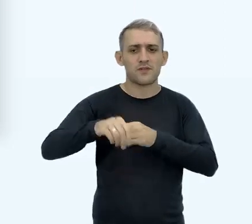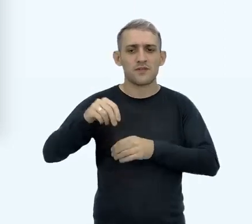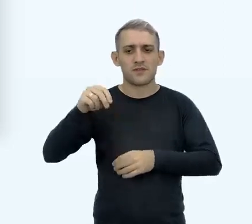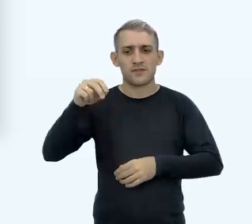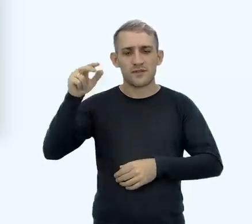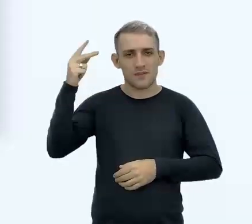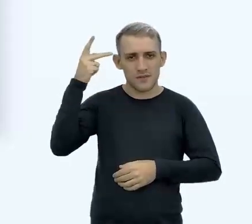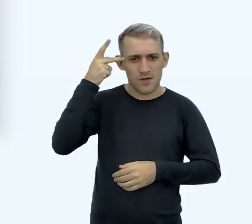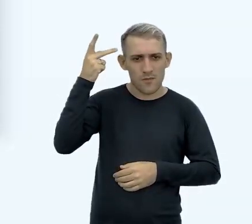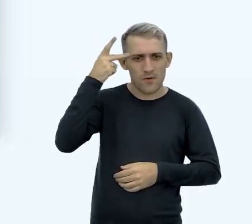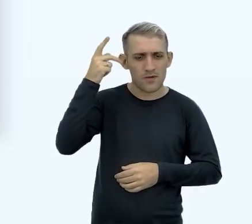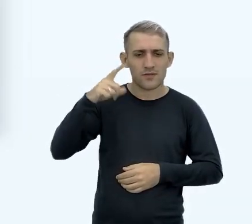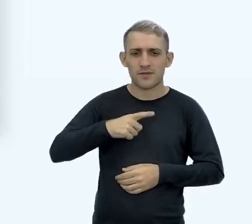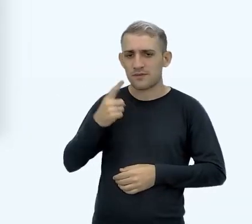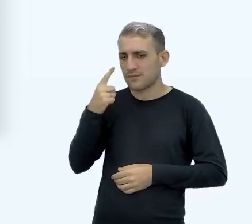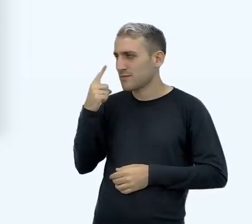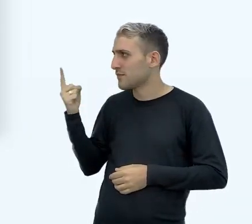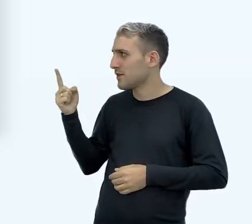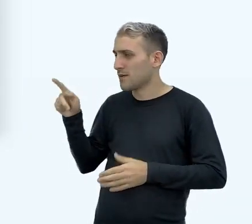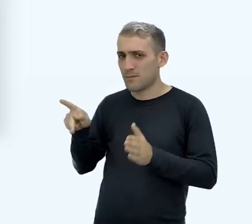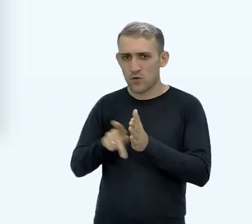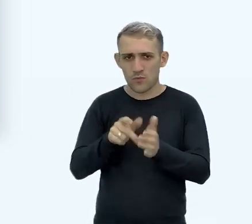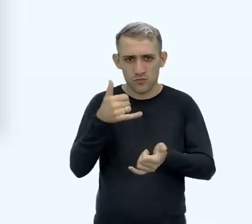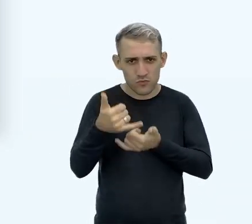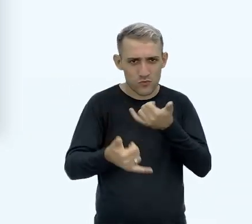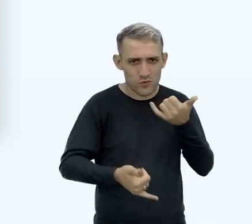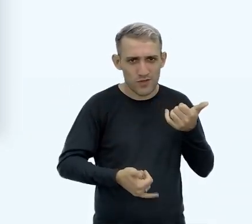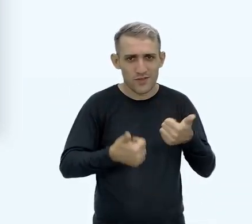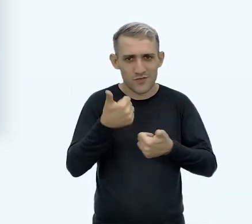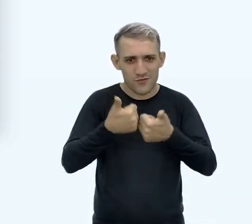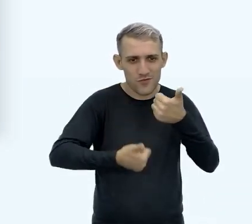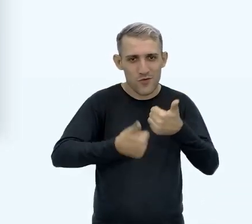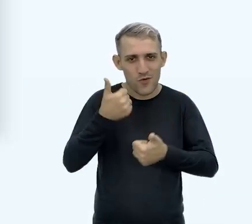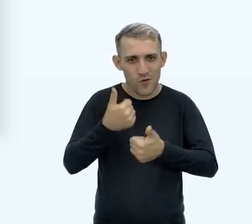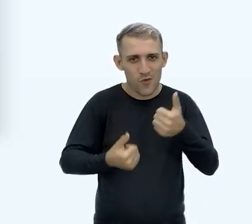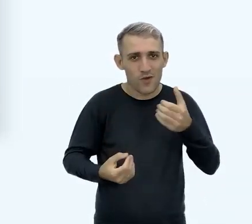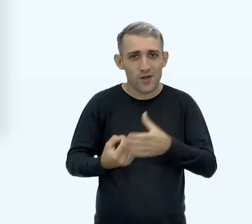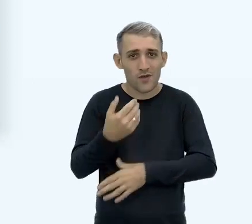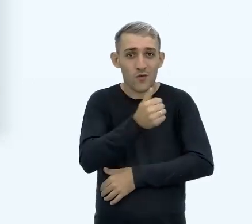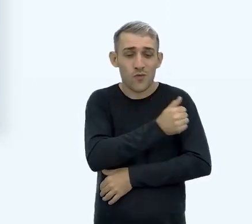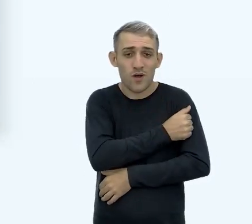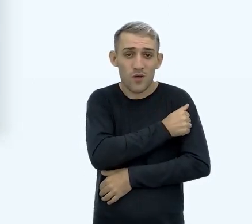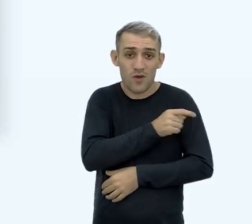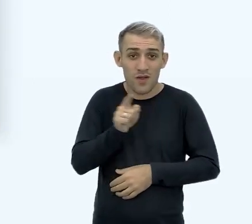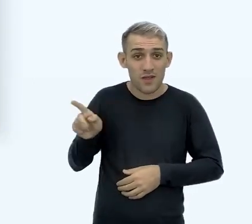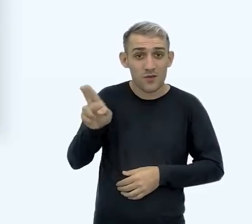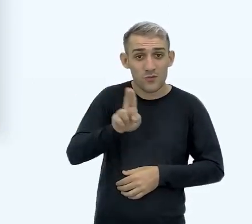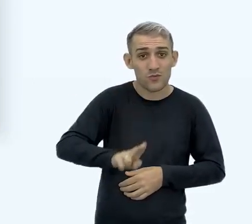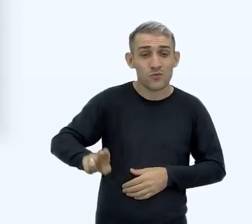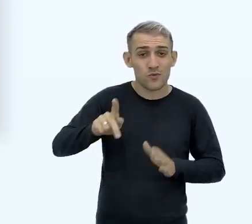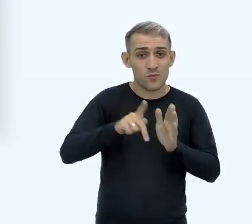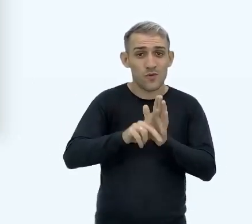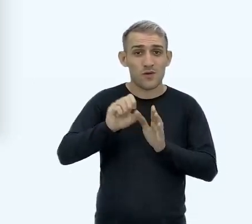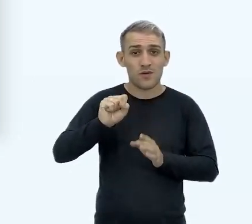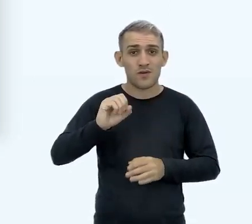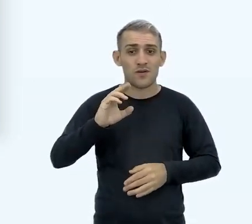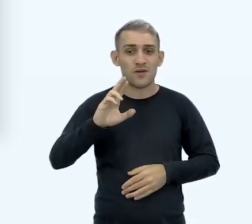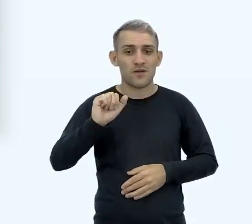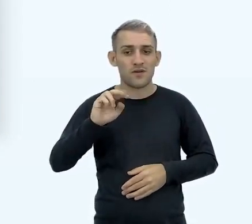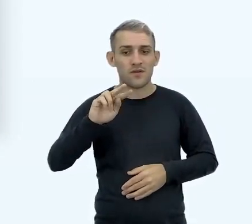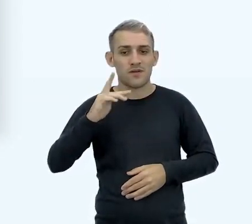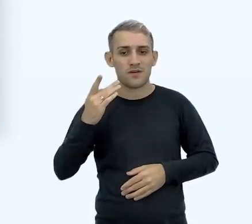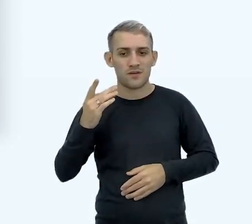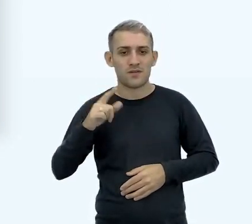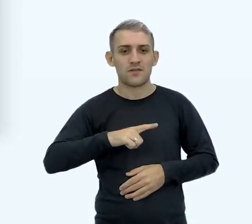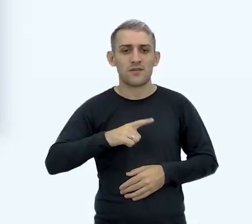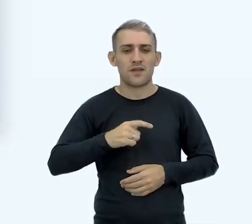Paulo. Esse aqui é um joguinho de futebol criado por um estudante e ele utilizou o Scratch. Aqui você pode ver